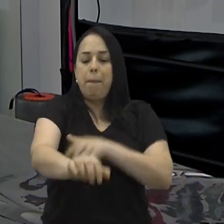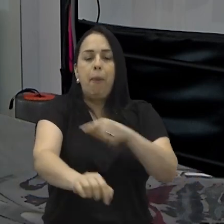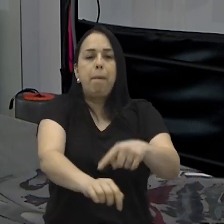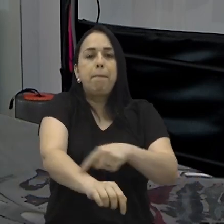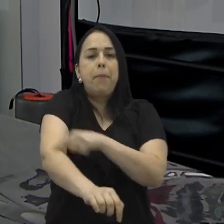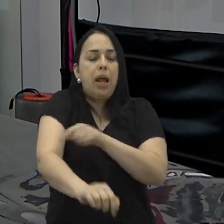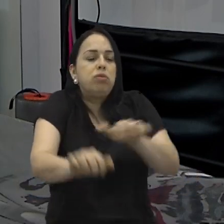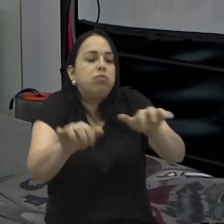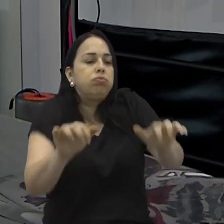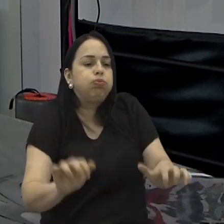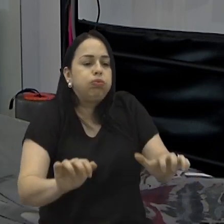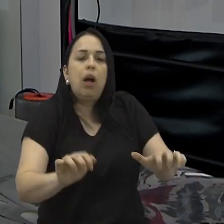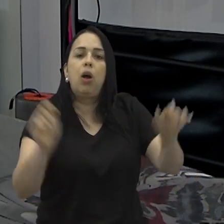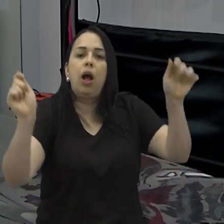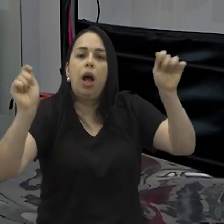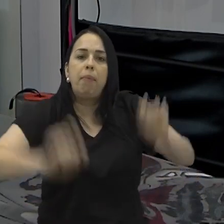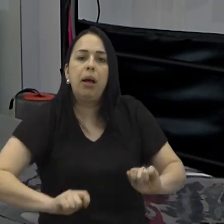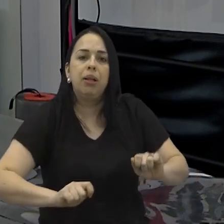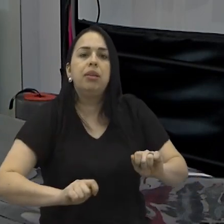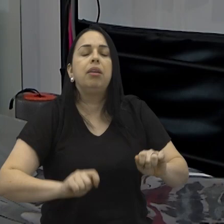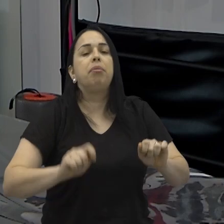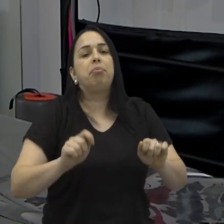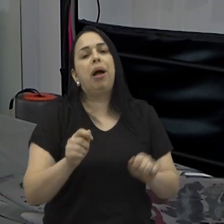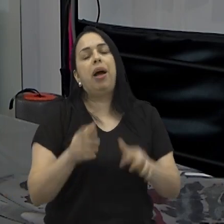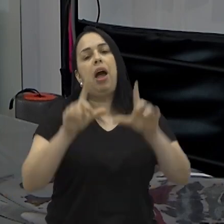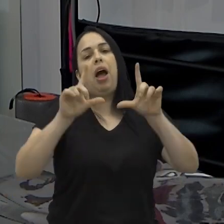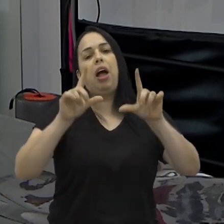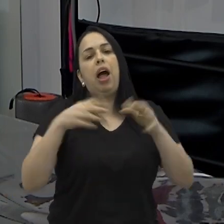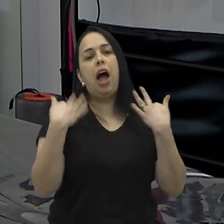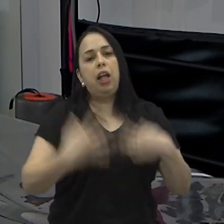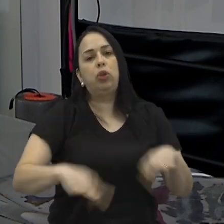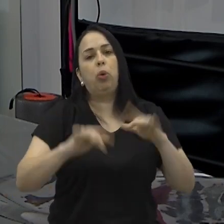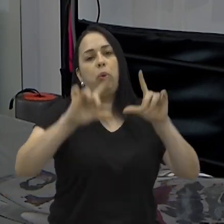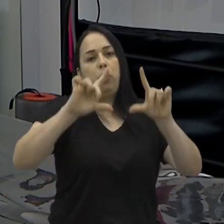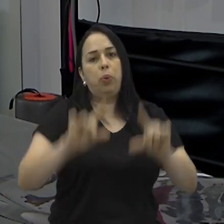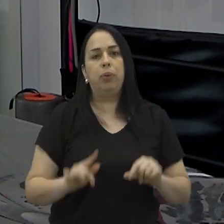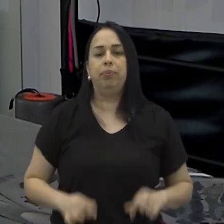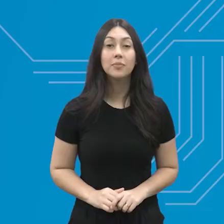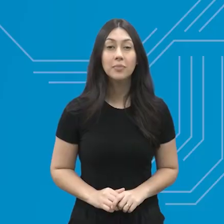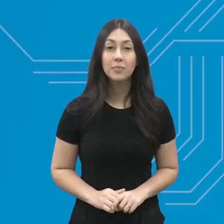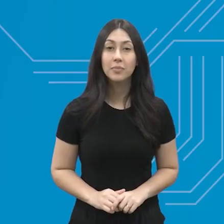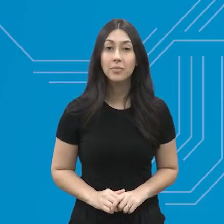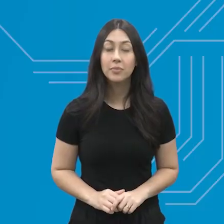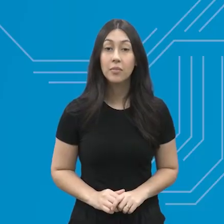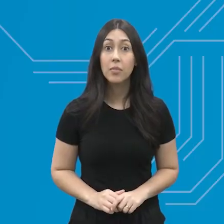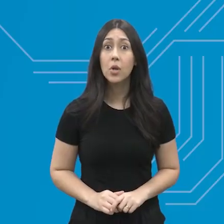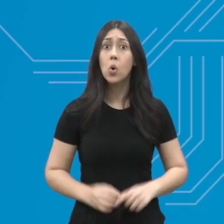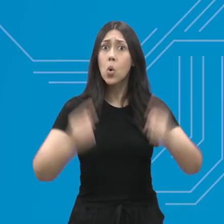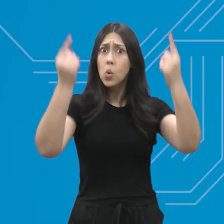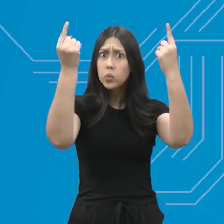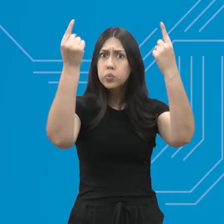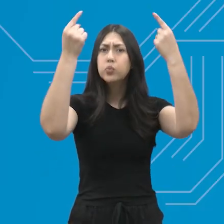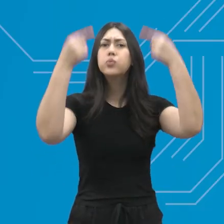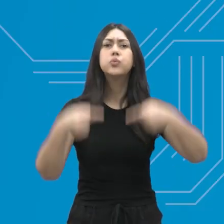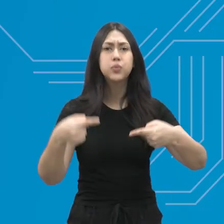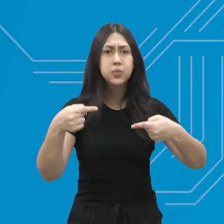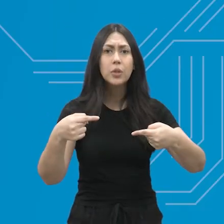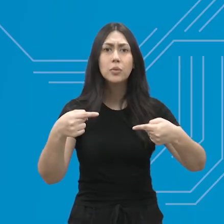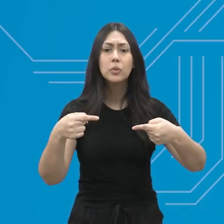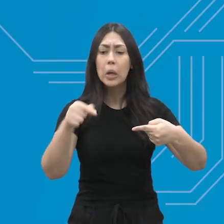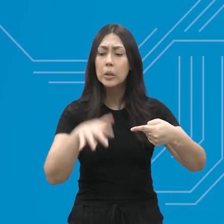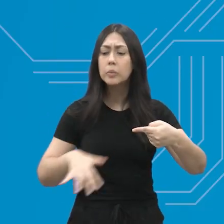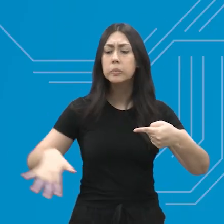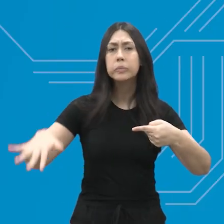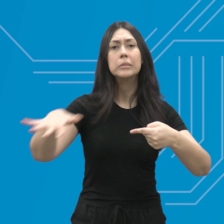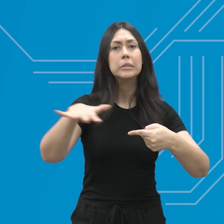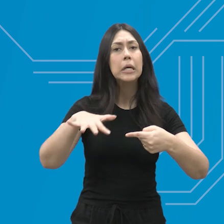região do antebraço, vai diminuir com certeza as dores que essa pessoa tem durante o dia. Um dos maiores desafios